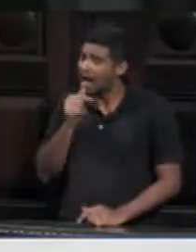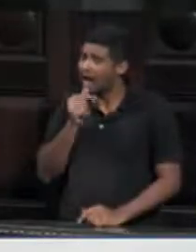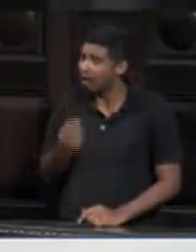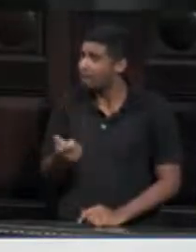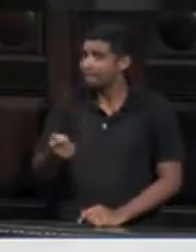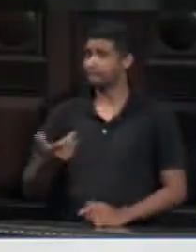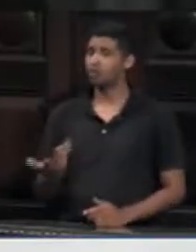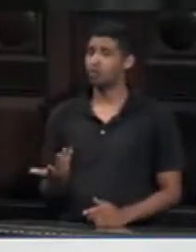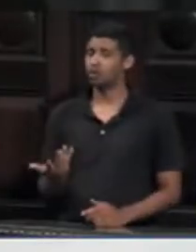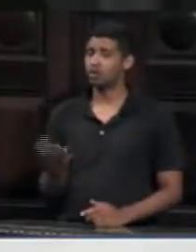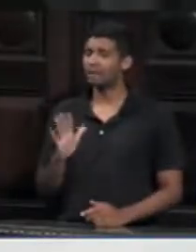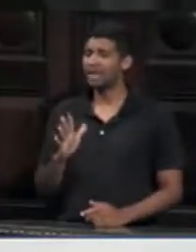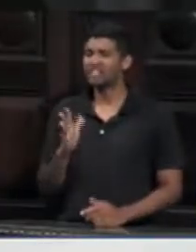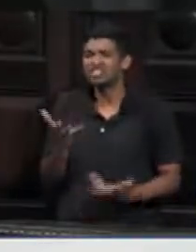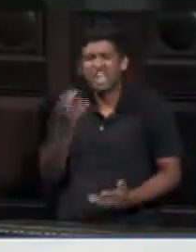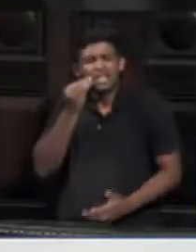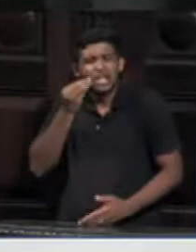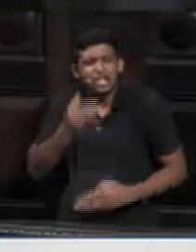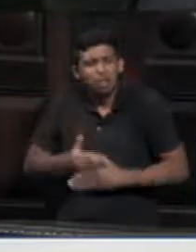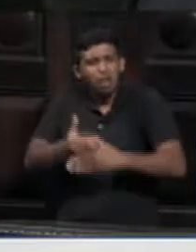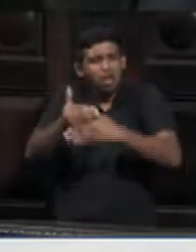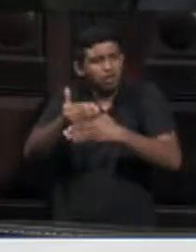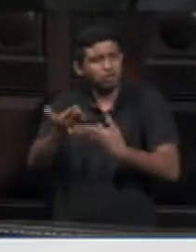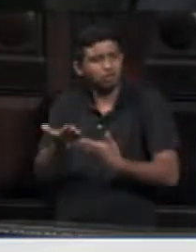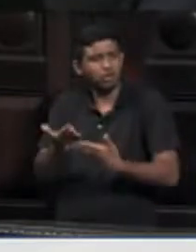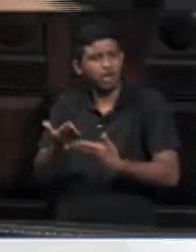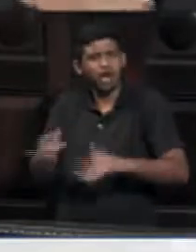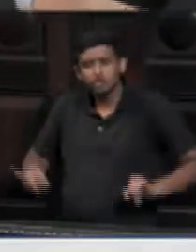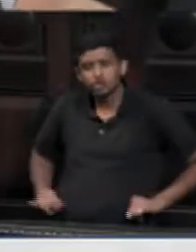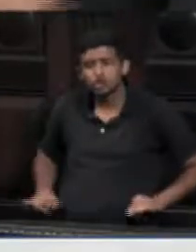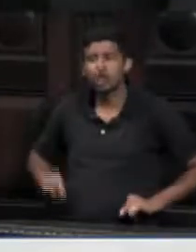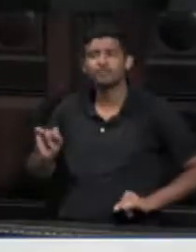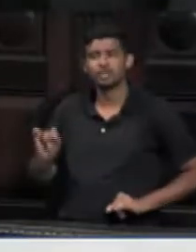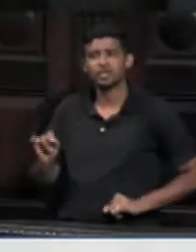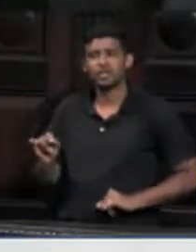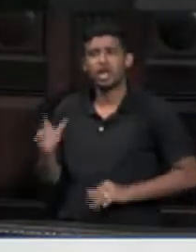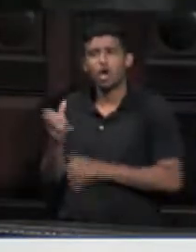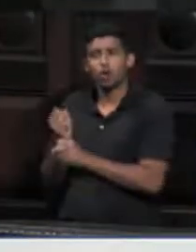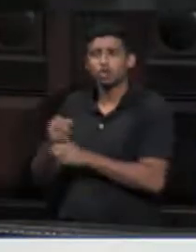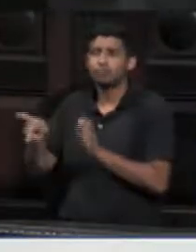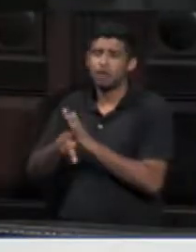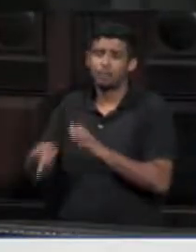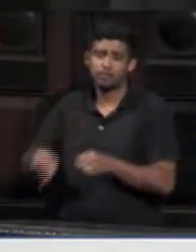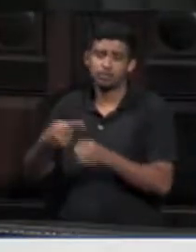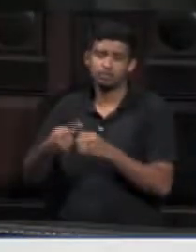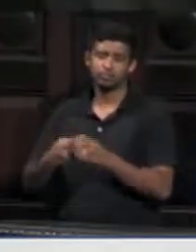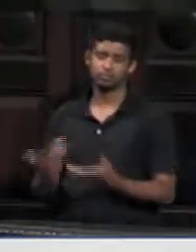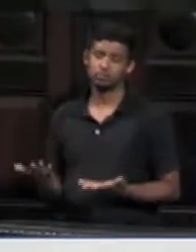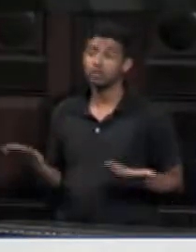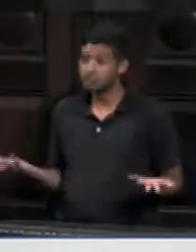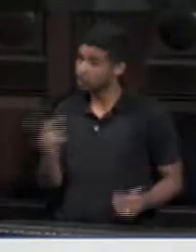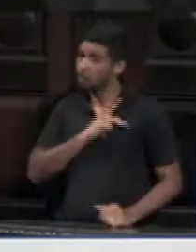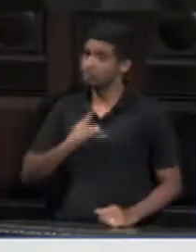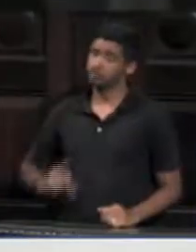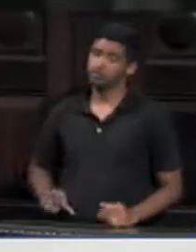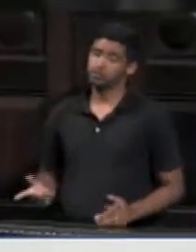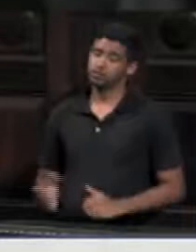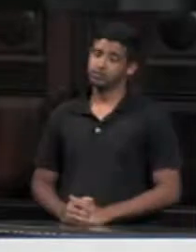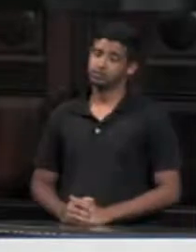esgotar através de barragens, prejudicando, inclusive, a economia do município. Obrigado, deputado. Então, senhor